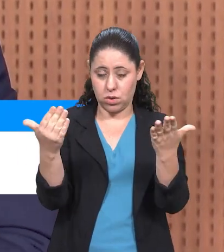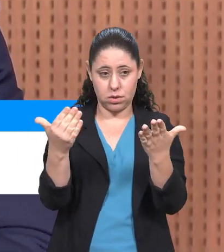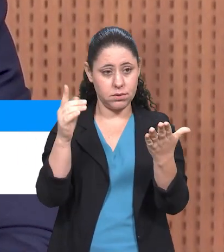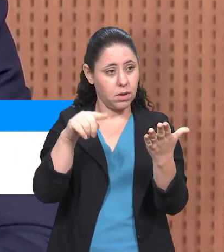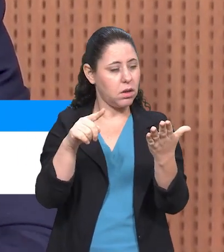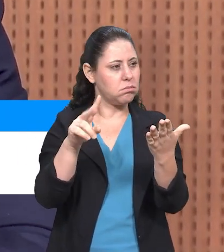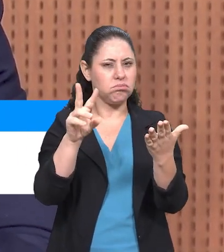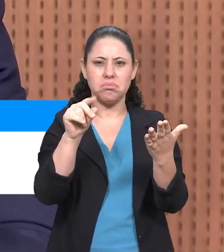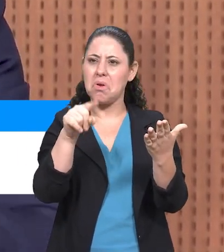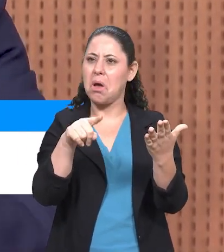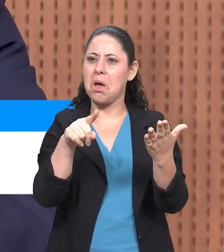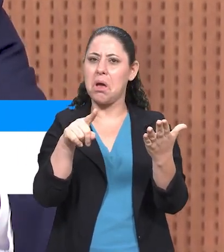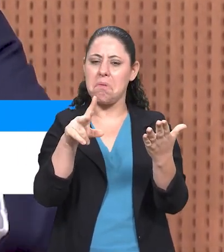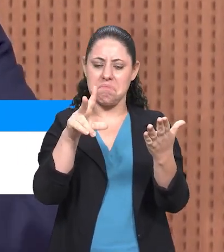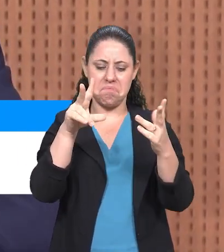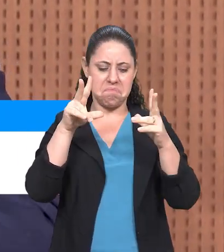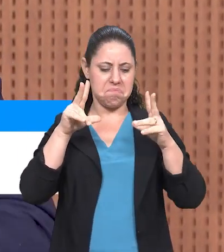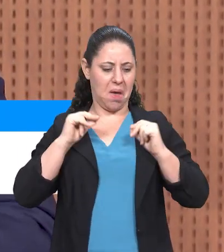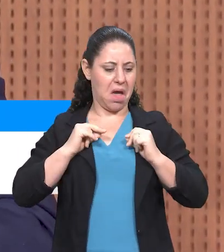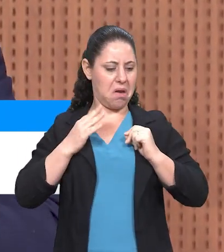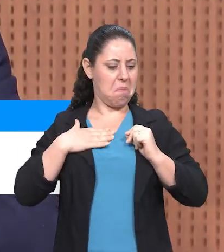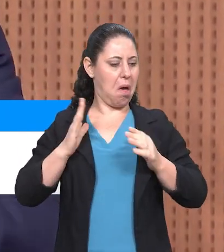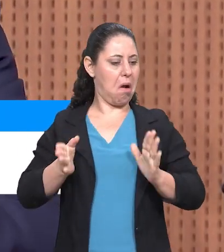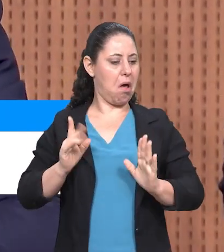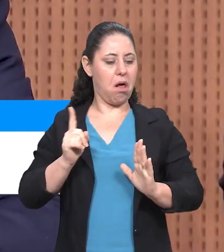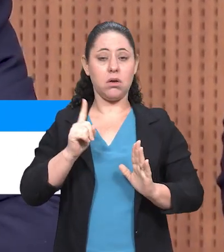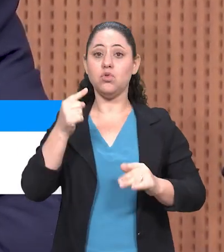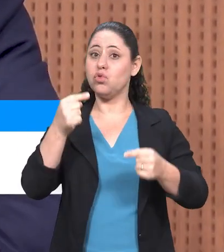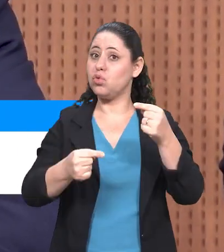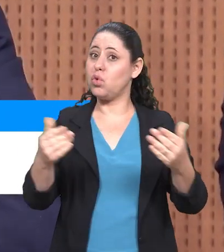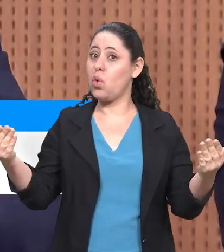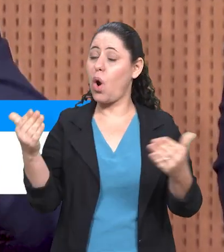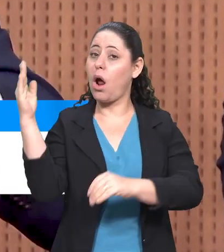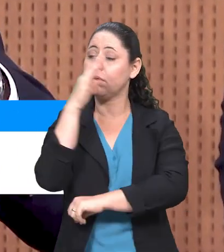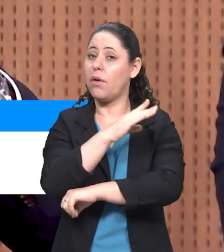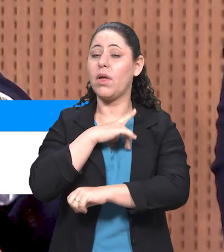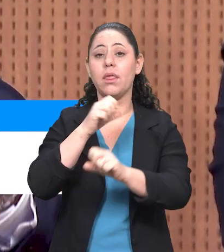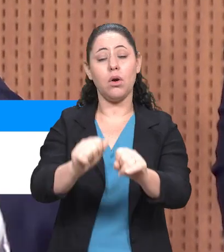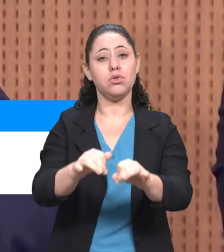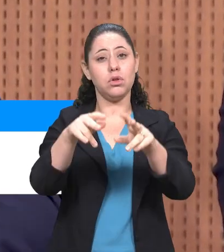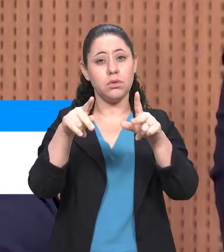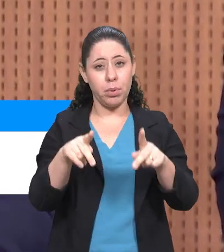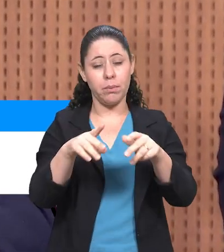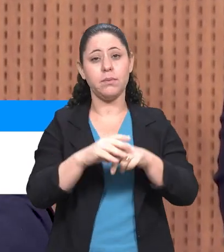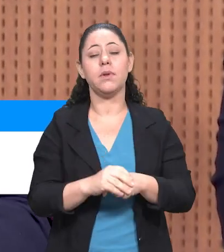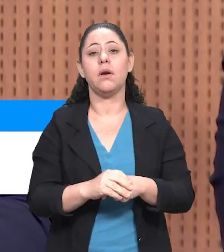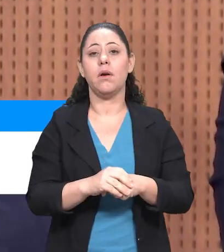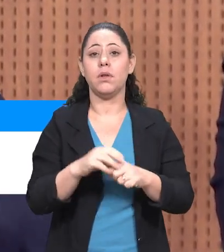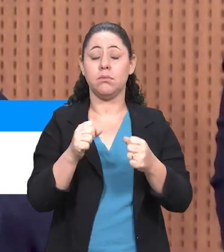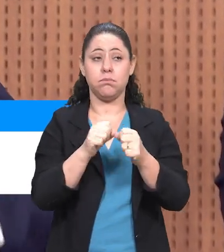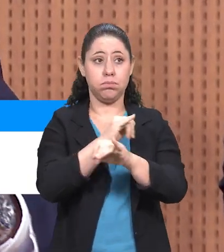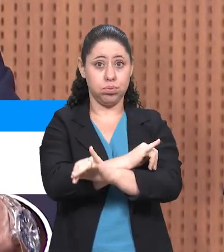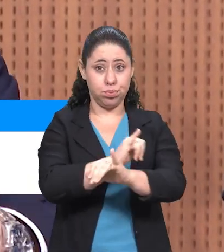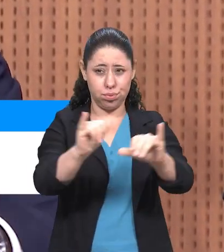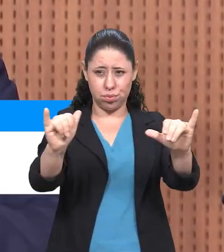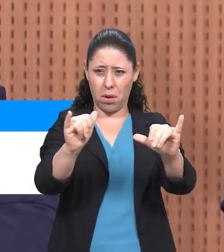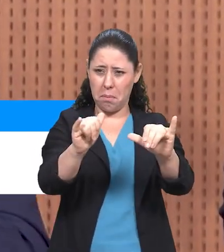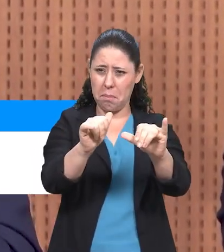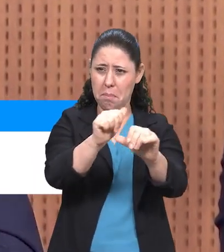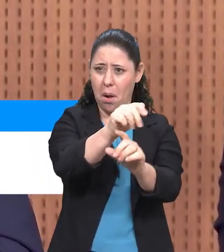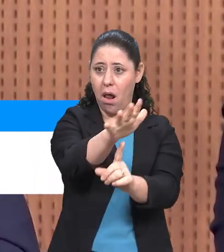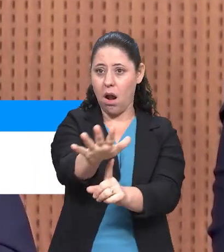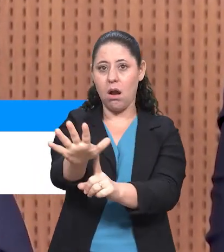e não é de mérito da legislação porque isso vai ser discutido hoje à tarde Vai ter audiência pública vai ser amplamente